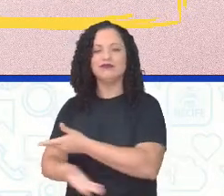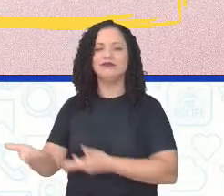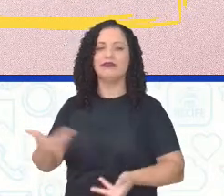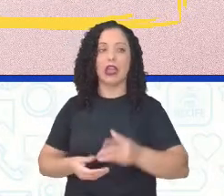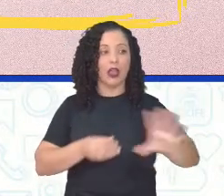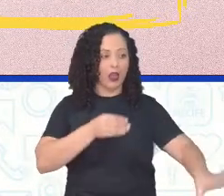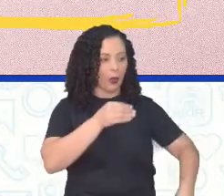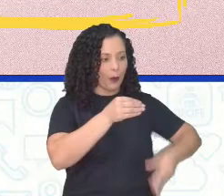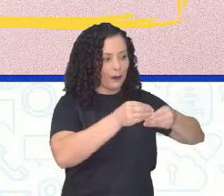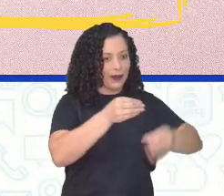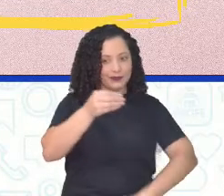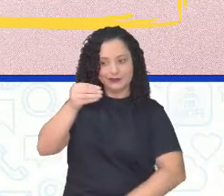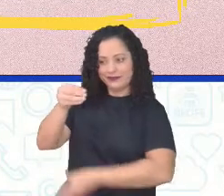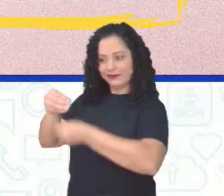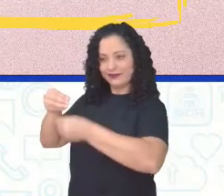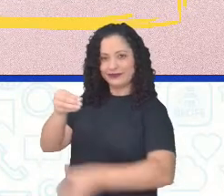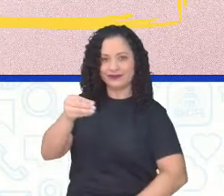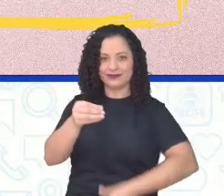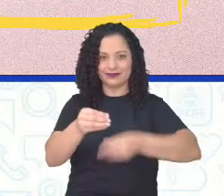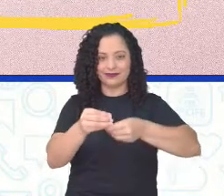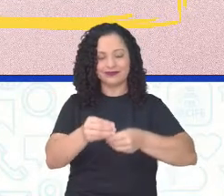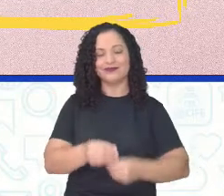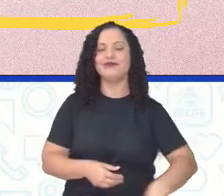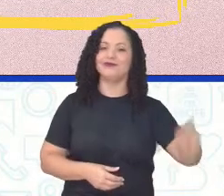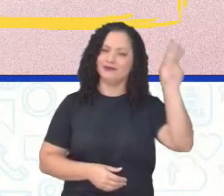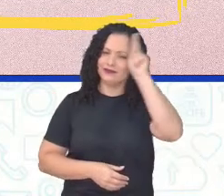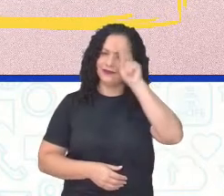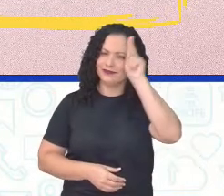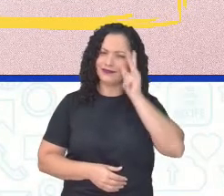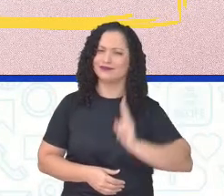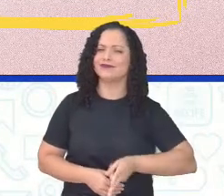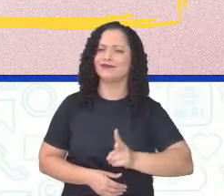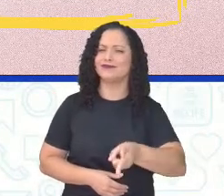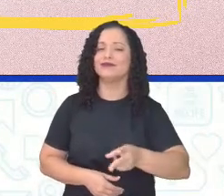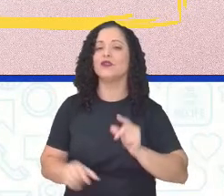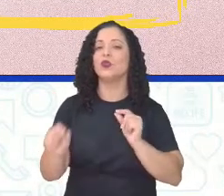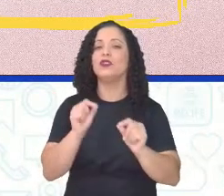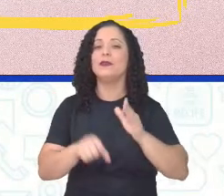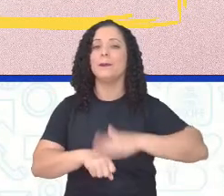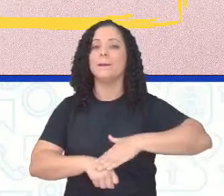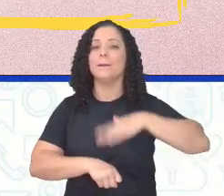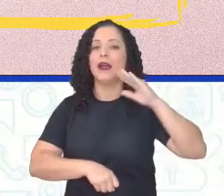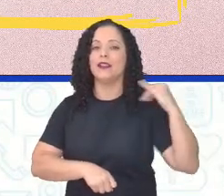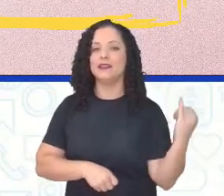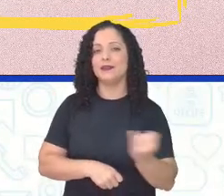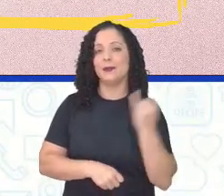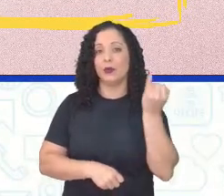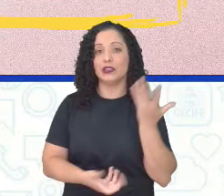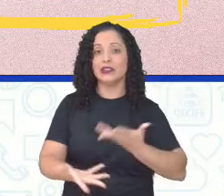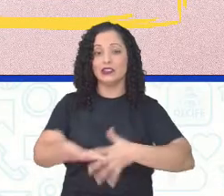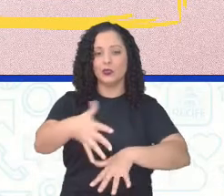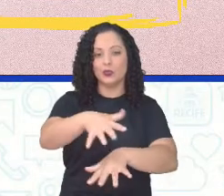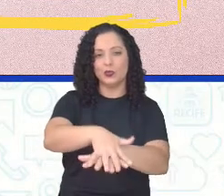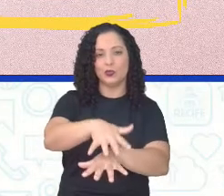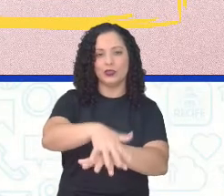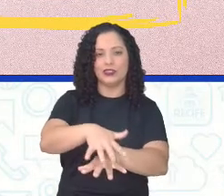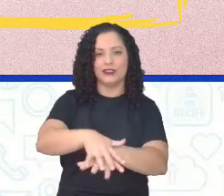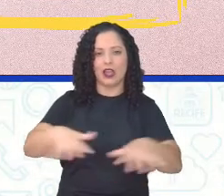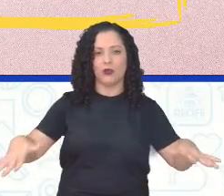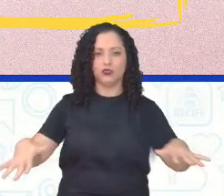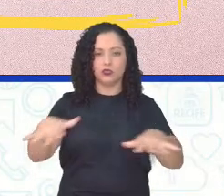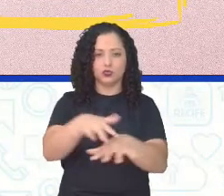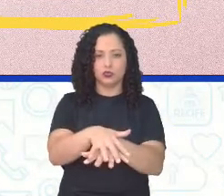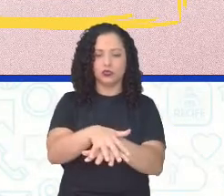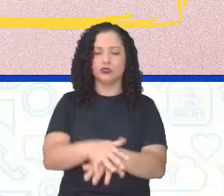o outro complementa. Então, a gente lembrando aqui que o mais importante é a gente incluir, a gente abraçar as pessoas